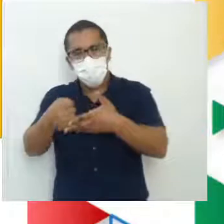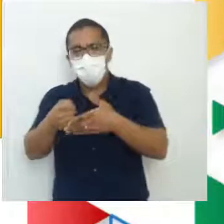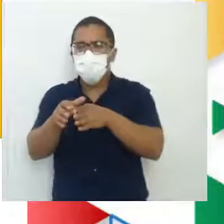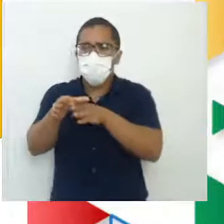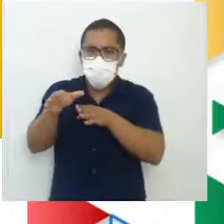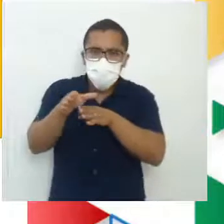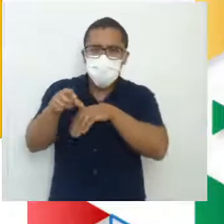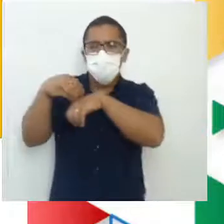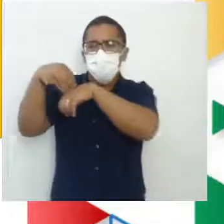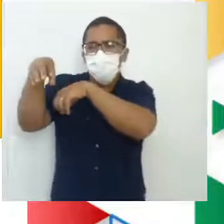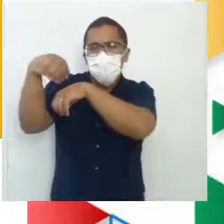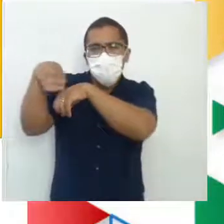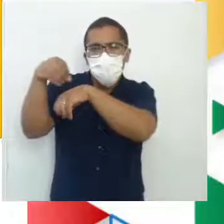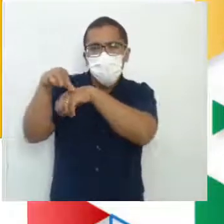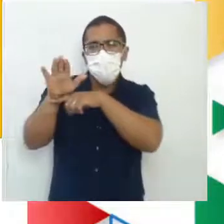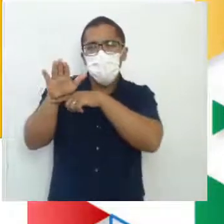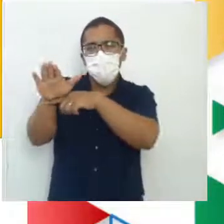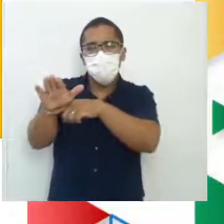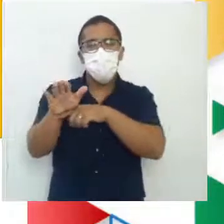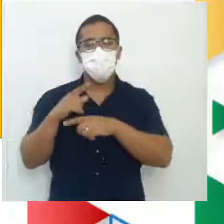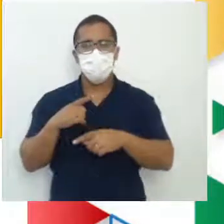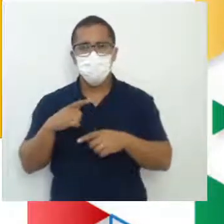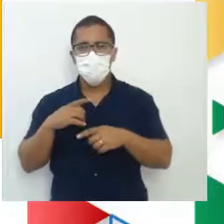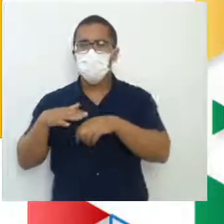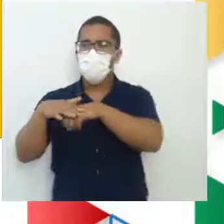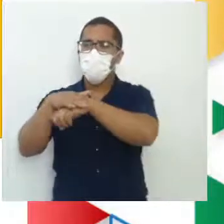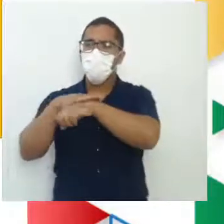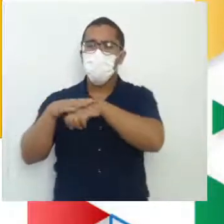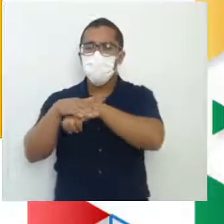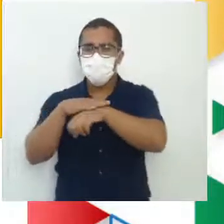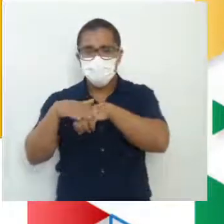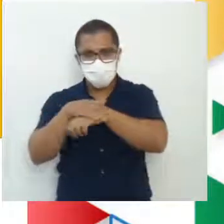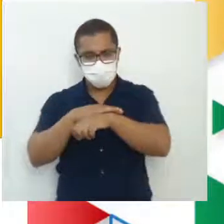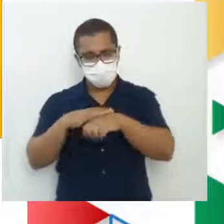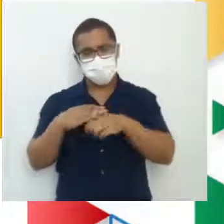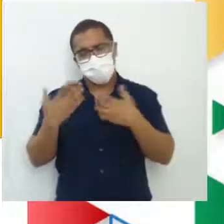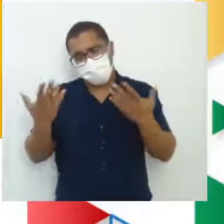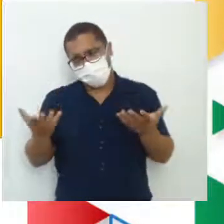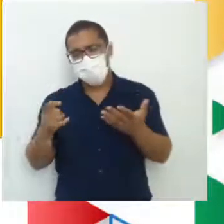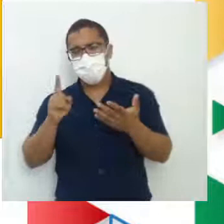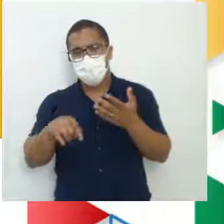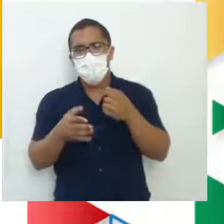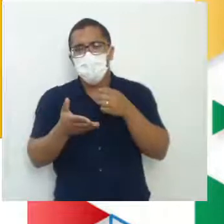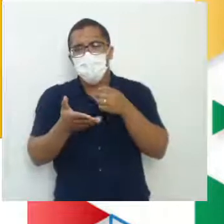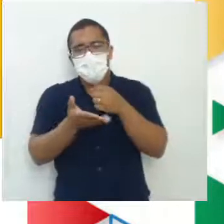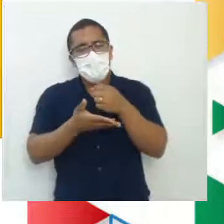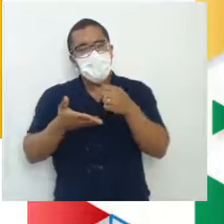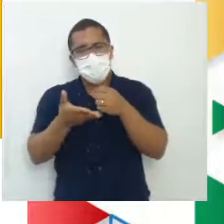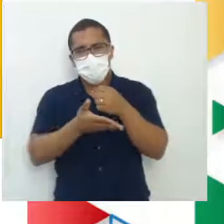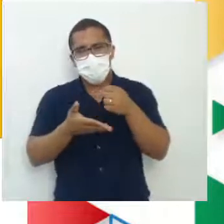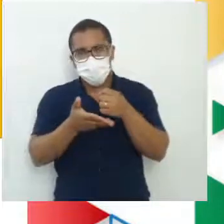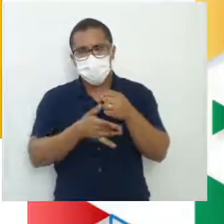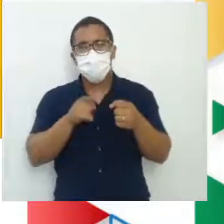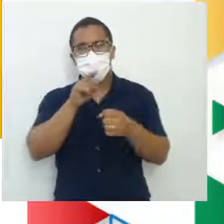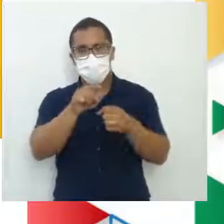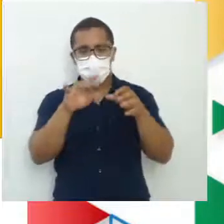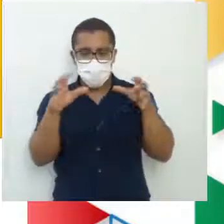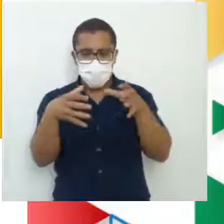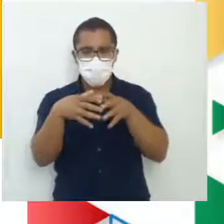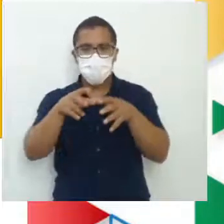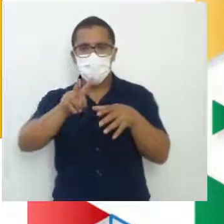palavra amiga, certo? De uma atitude. Então, essa é a questão básica, é uma das questões básicas do Vale